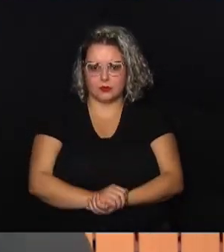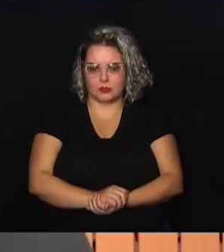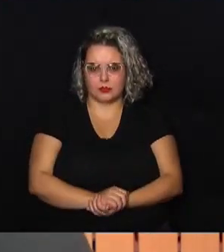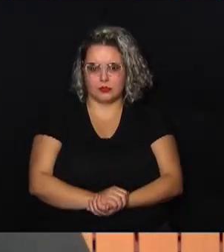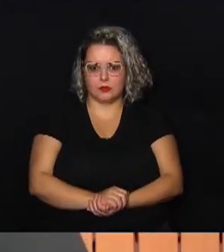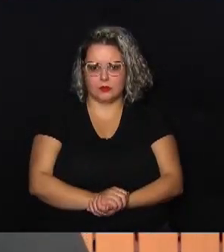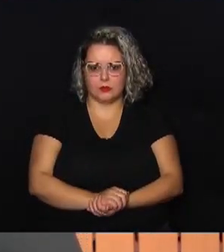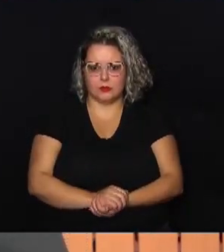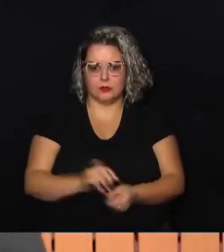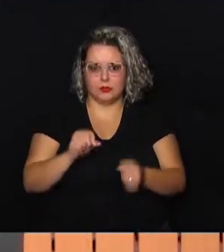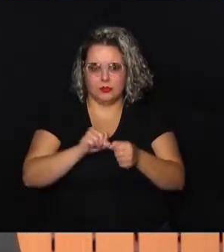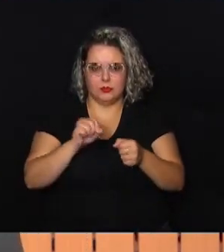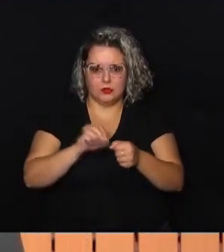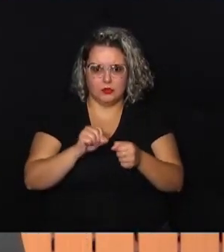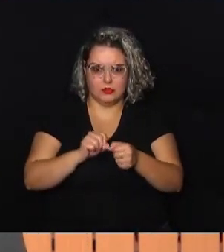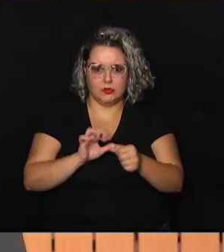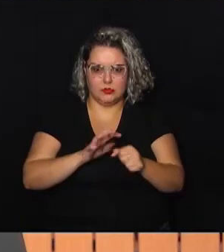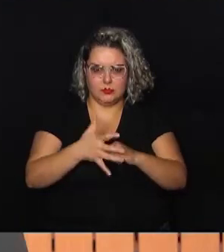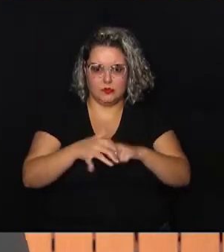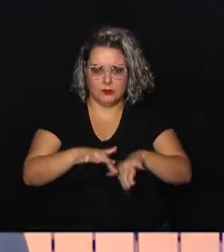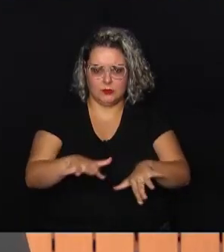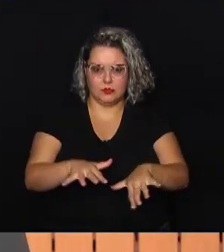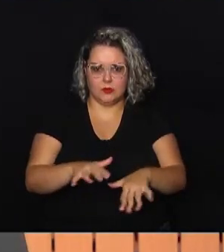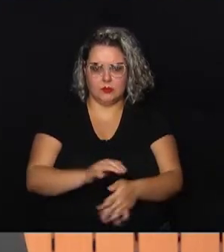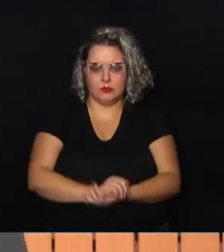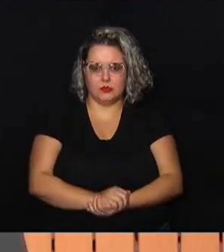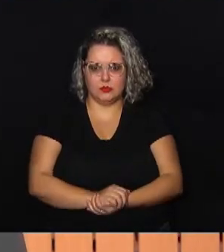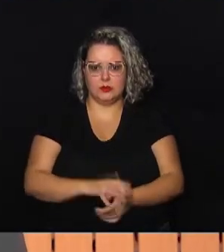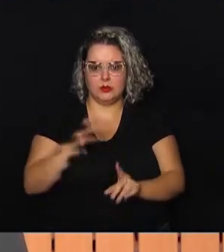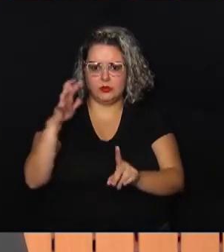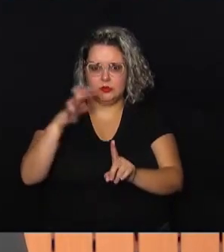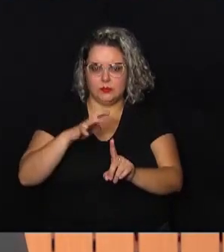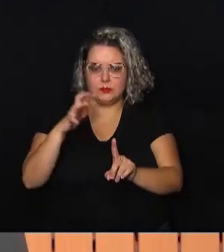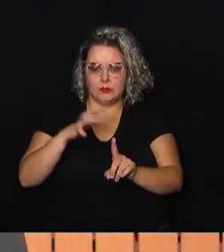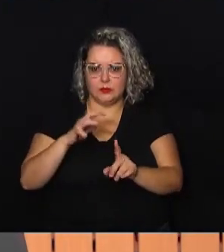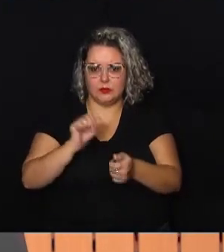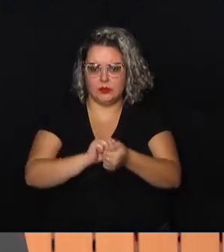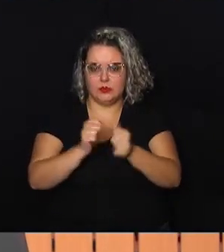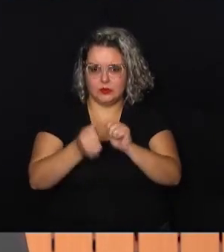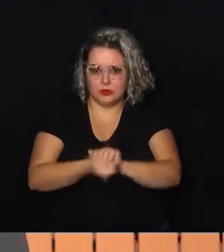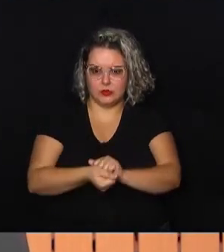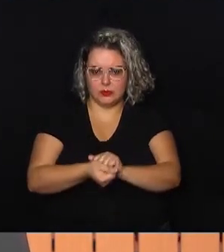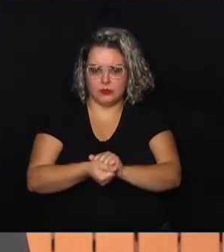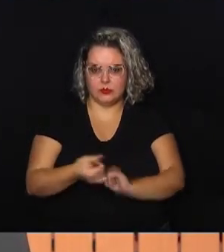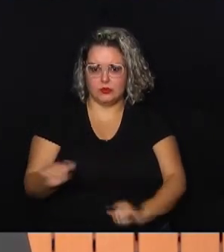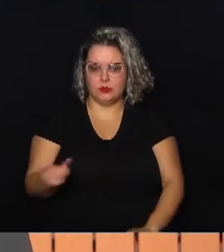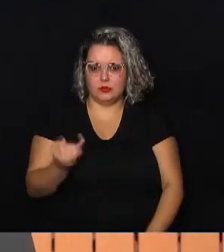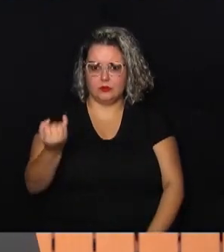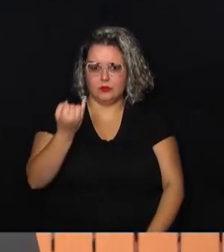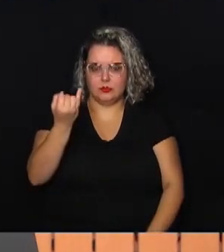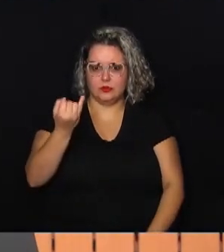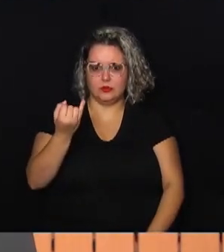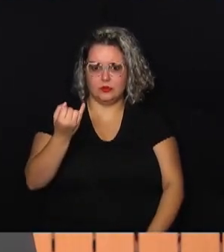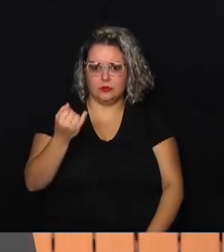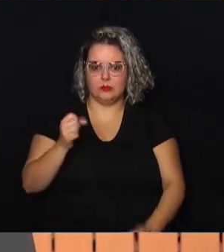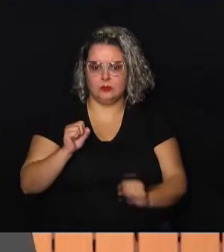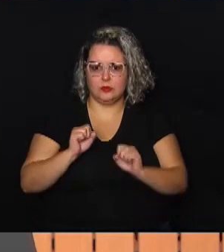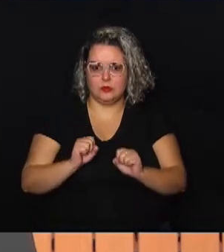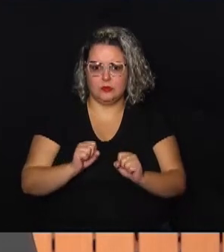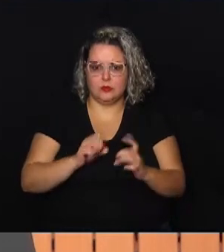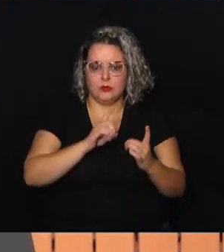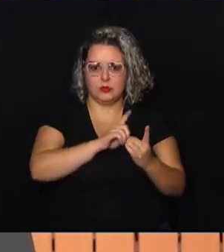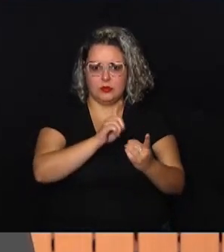que tivemos durante o Covid. E isso implicou em adaptações muito importantes para poder darmos conta de toda